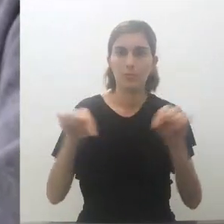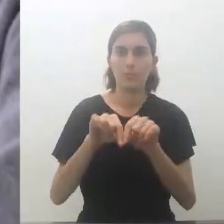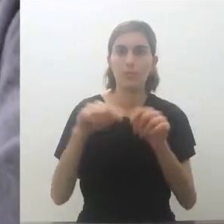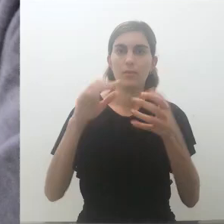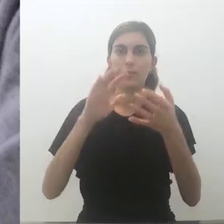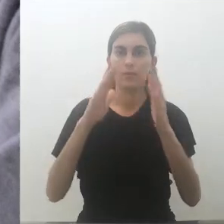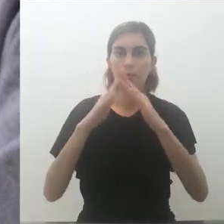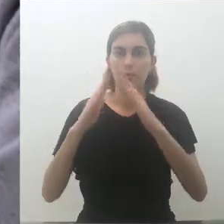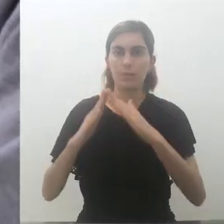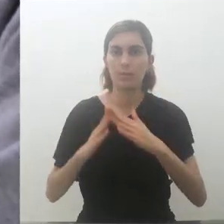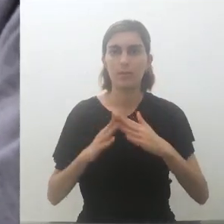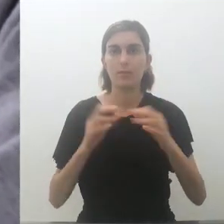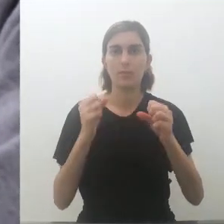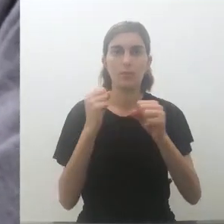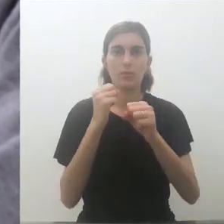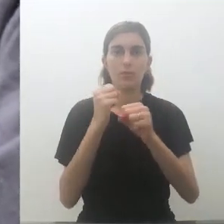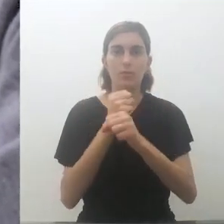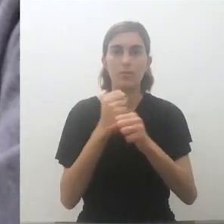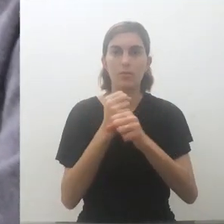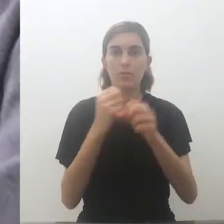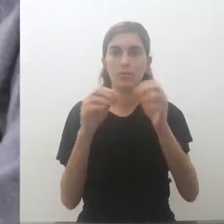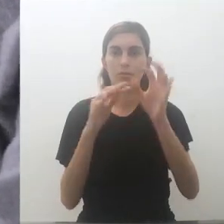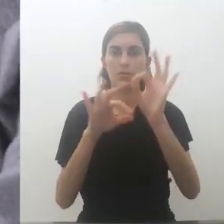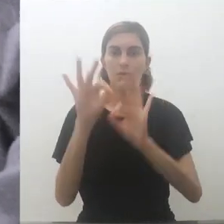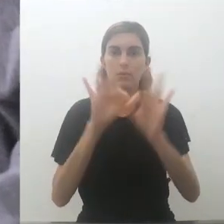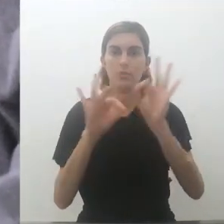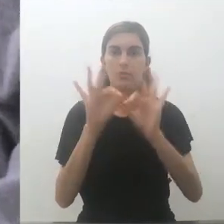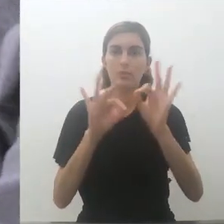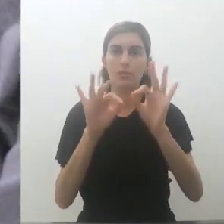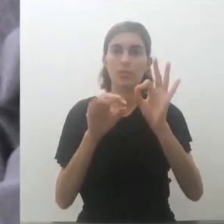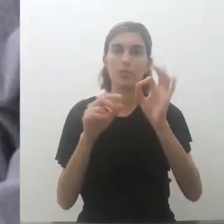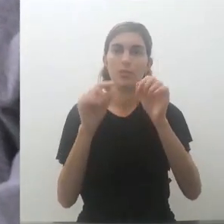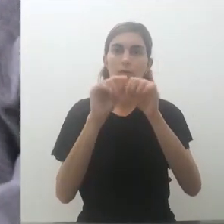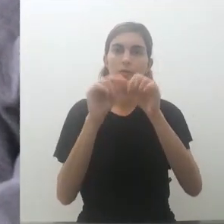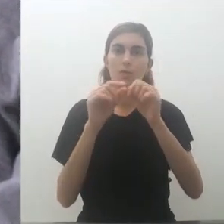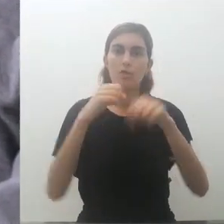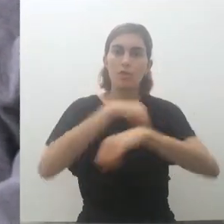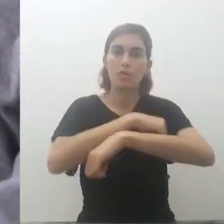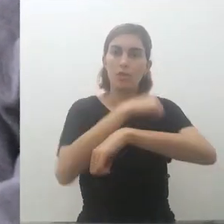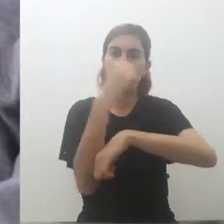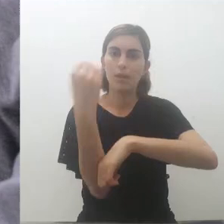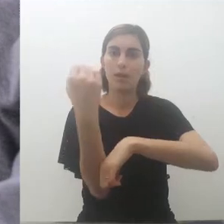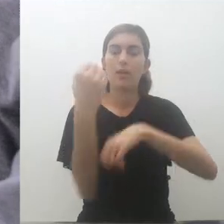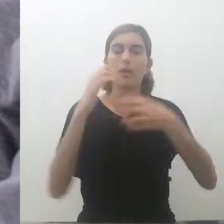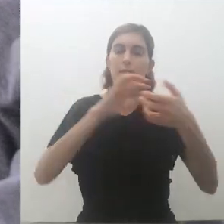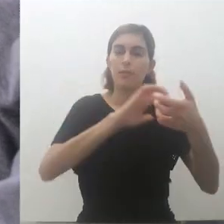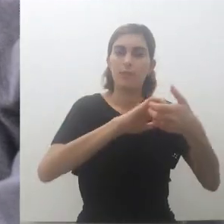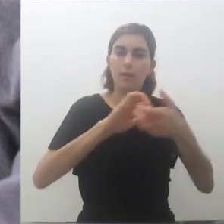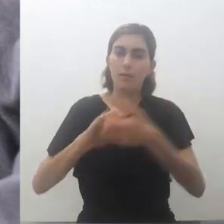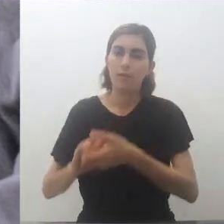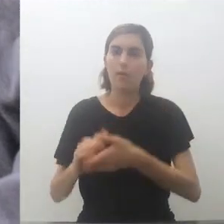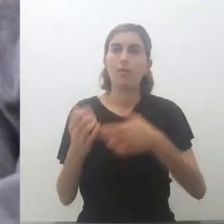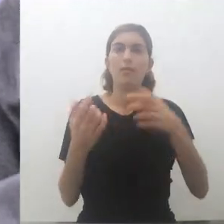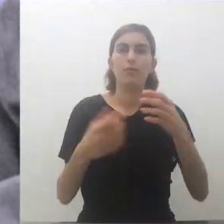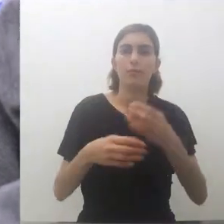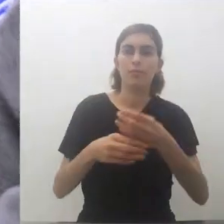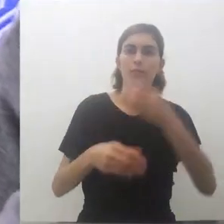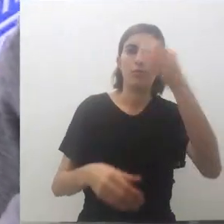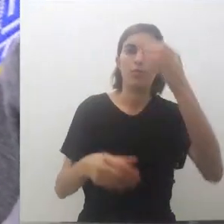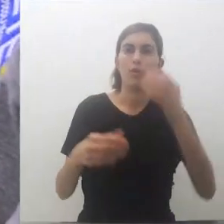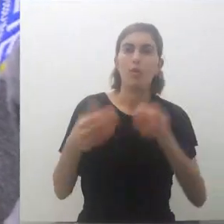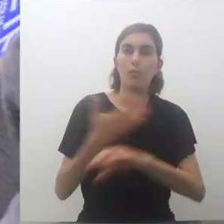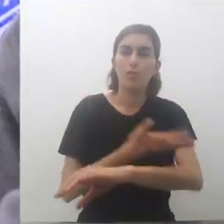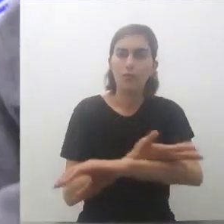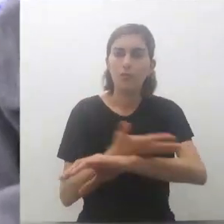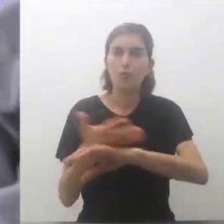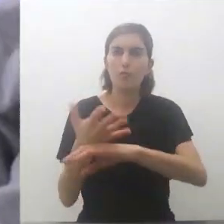já foi criado uma janela, estruturado um telhado, uma porta, o arbusto ganhou uma forma mais orgânica, mas